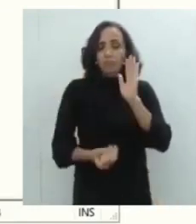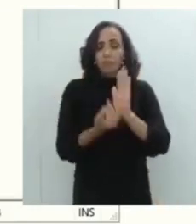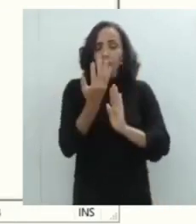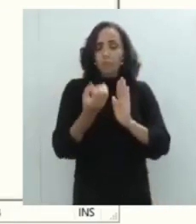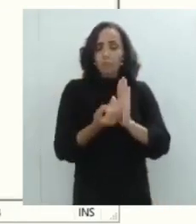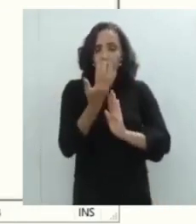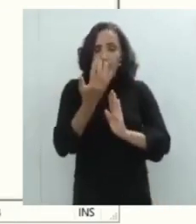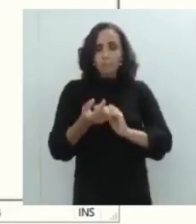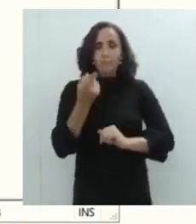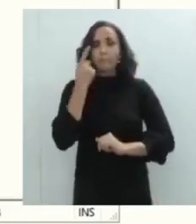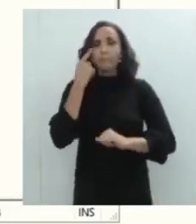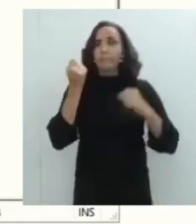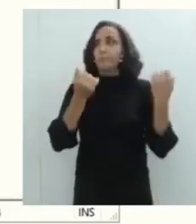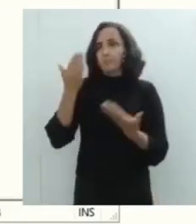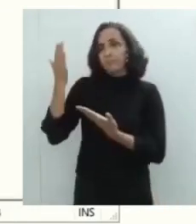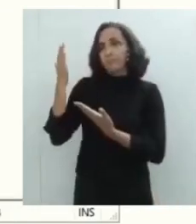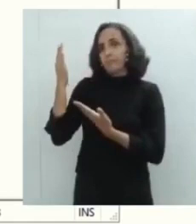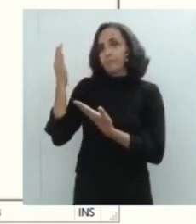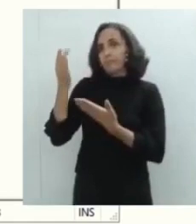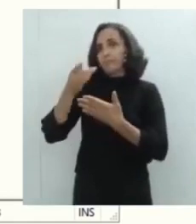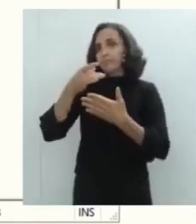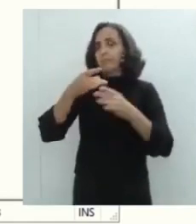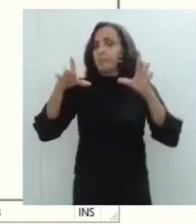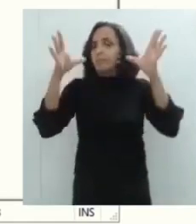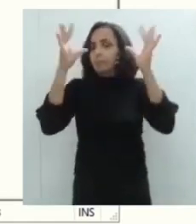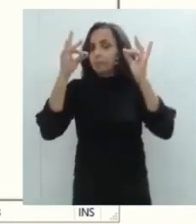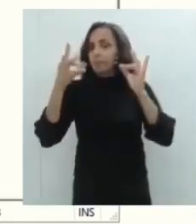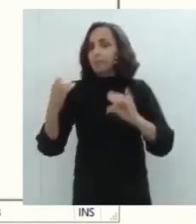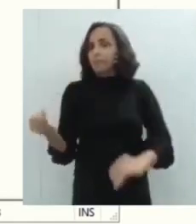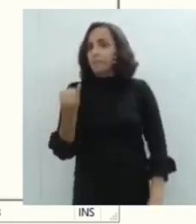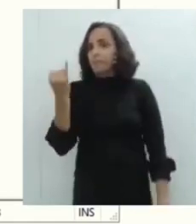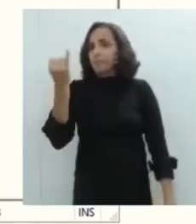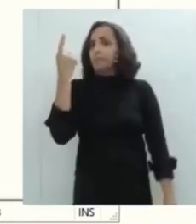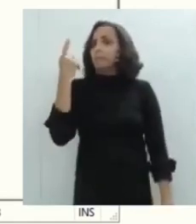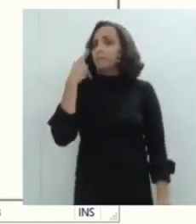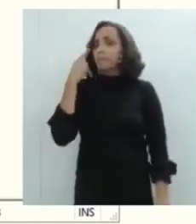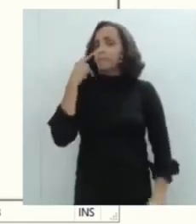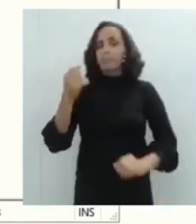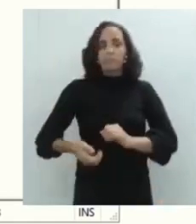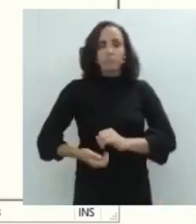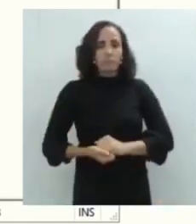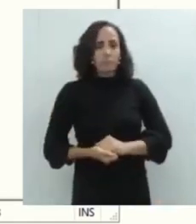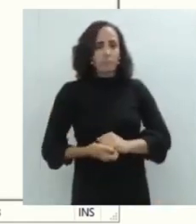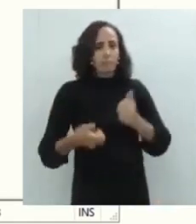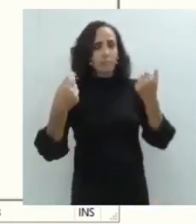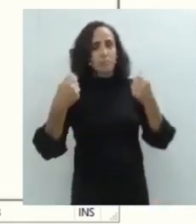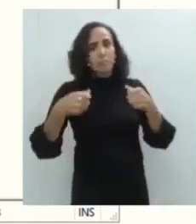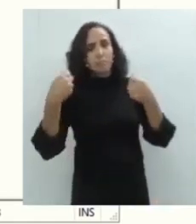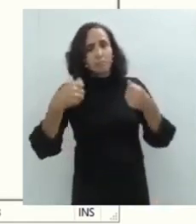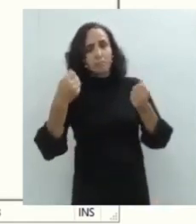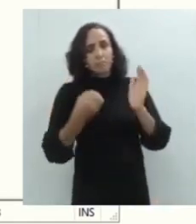criapdf.php. Olha lá. Detalhe importante. A gente precisa dizer ao nosso